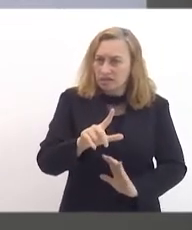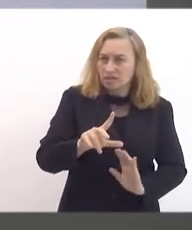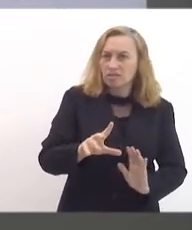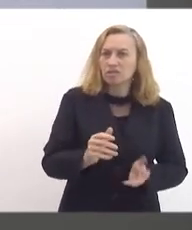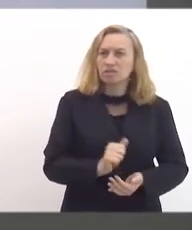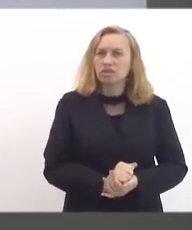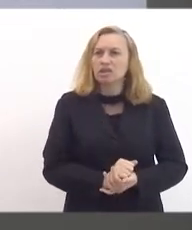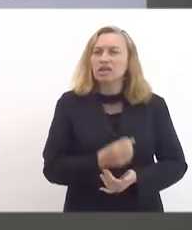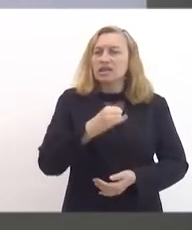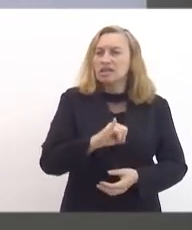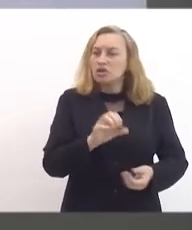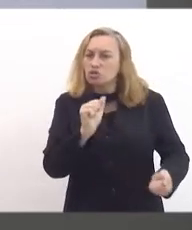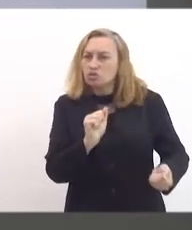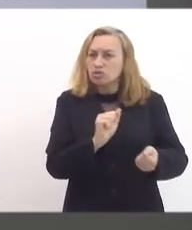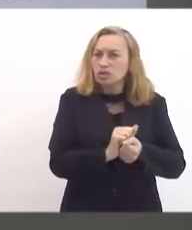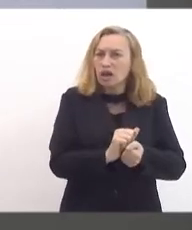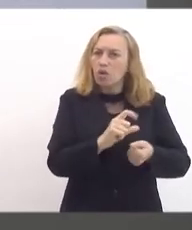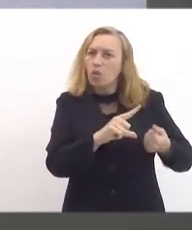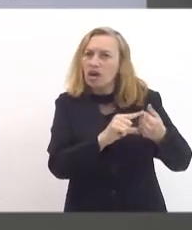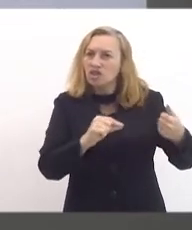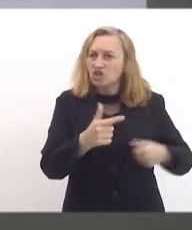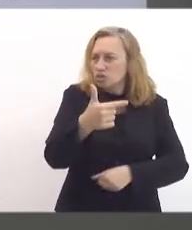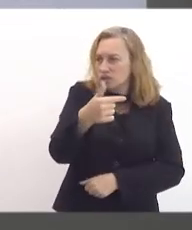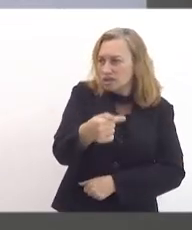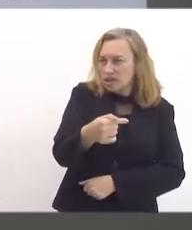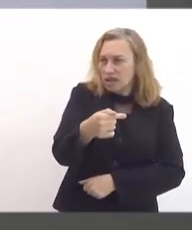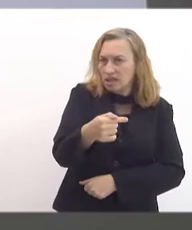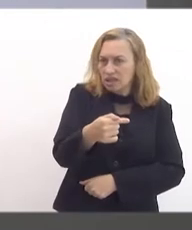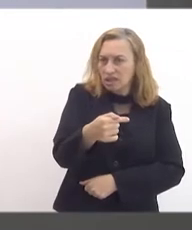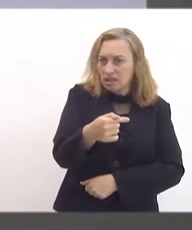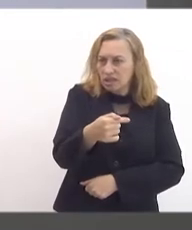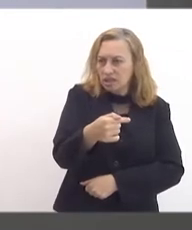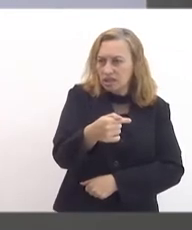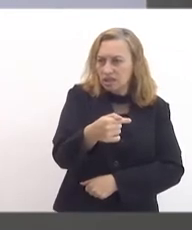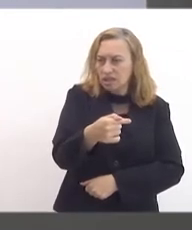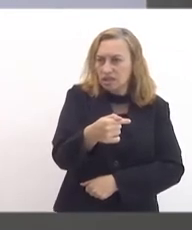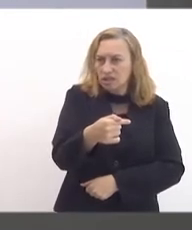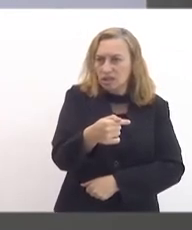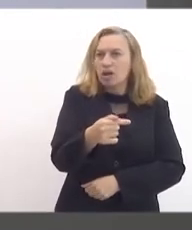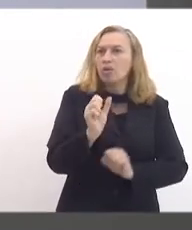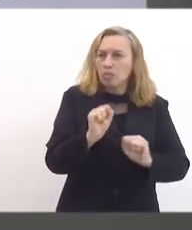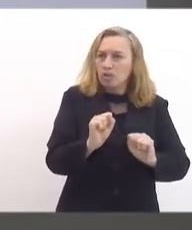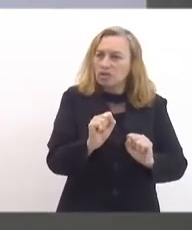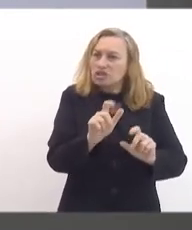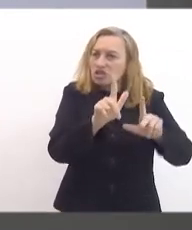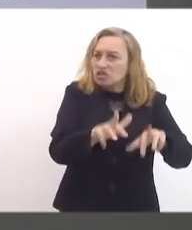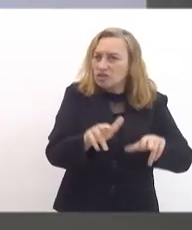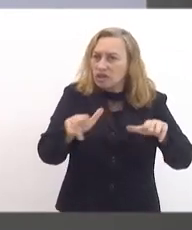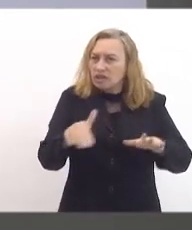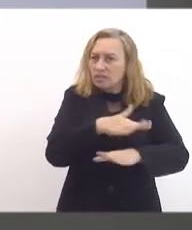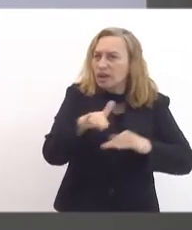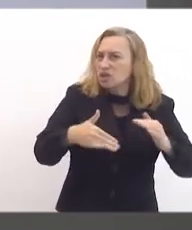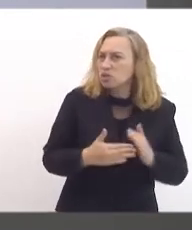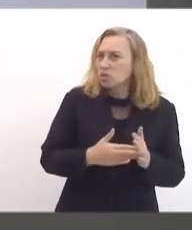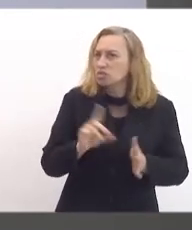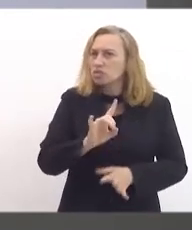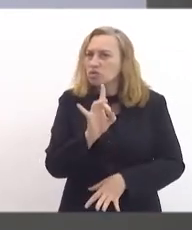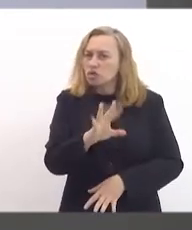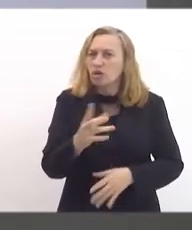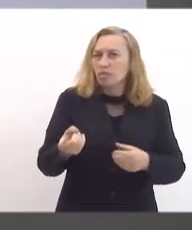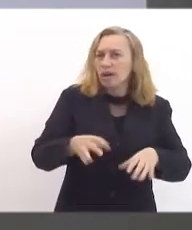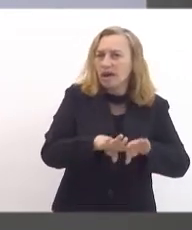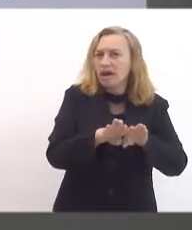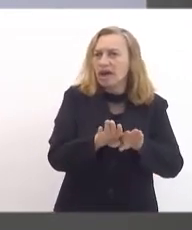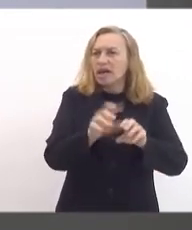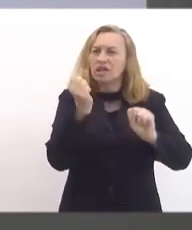colado seu colar o artigo 7º eu tô na verdade dando do diferimento todo mundo não seria nem só para ir no